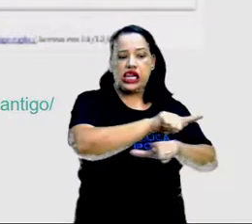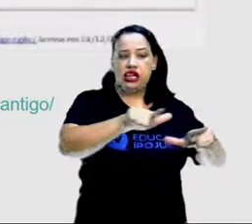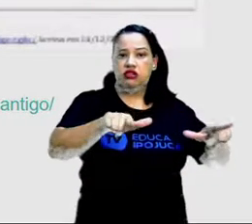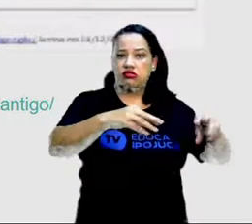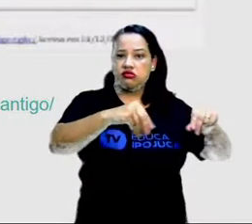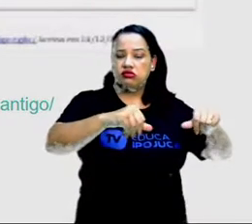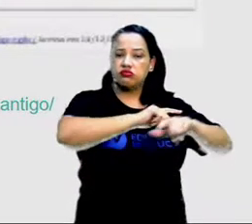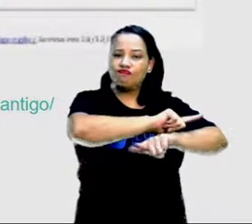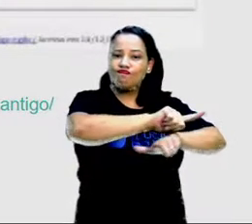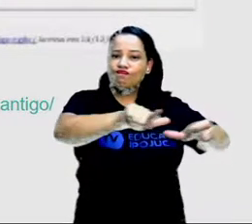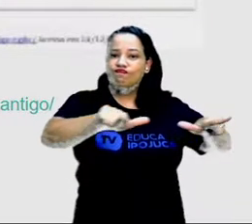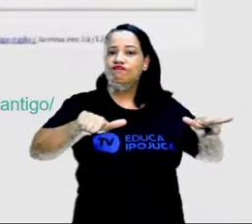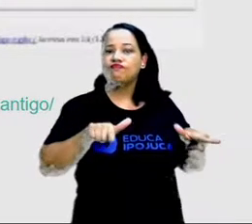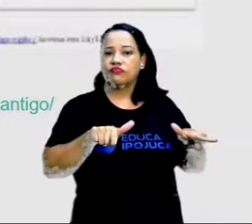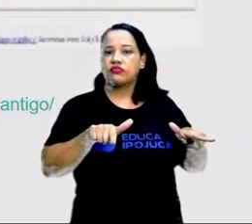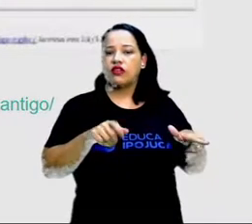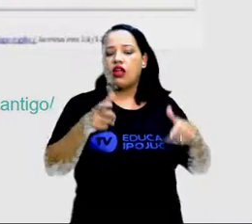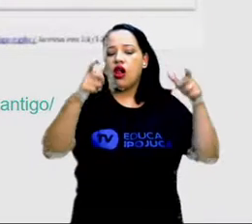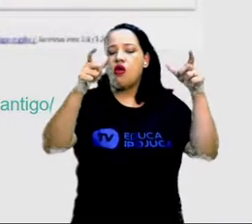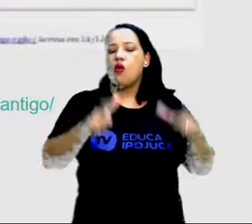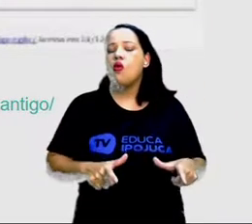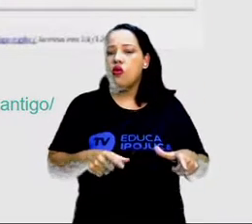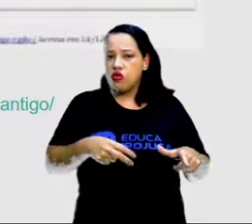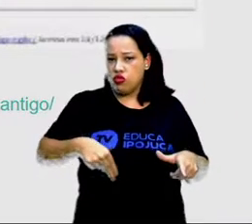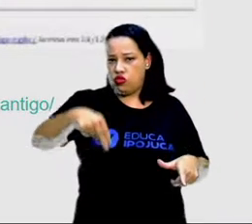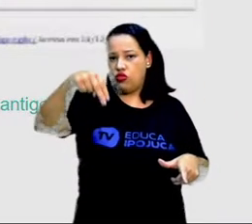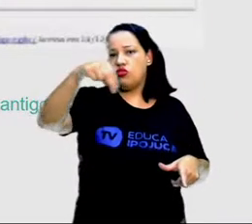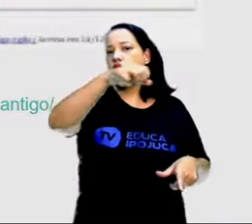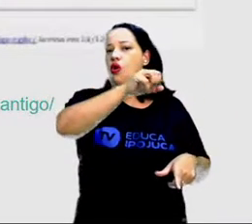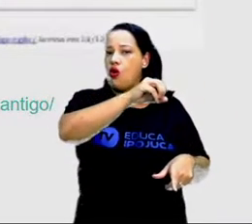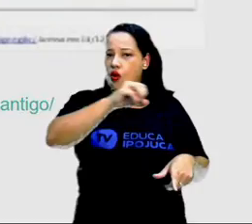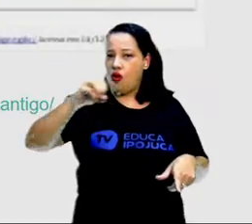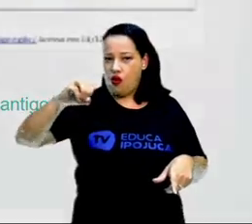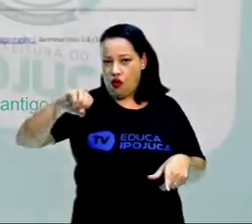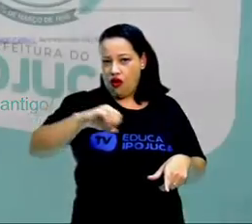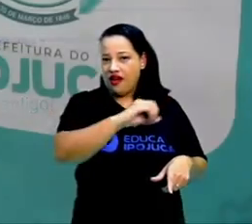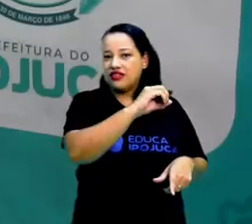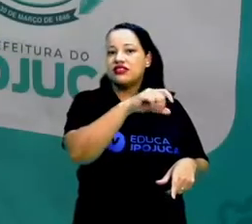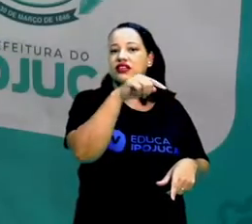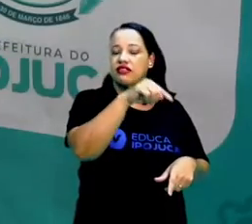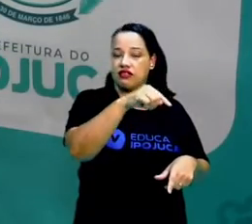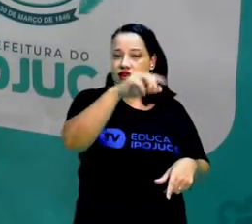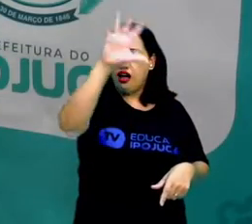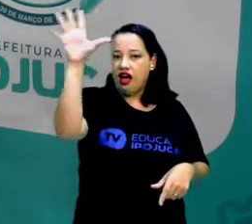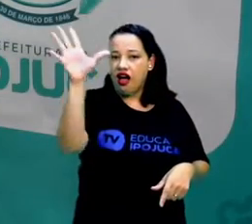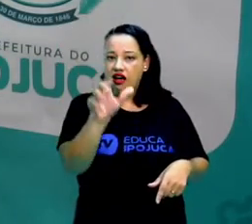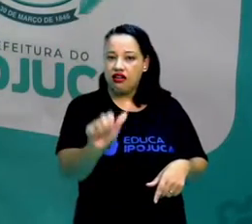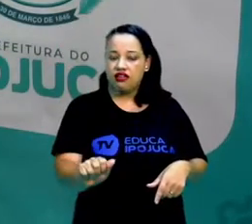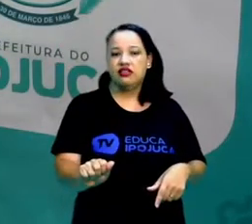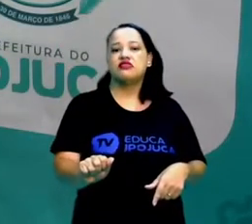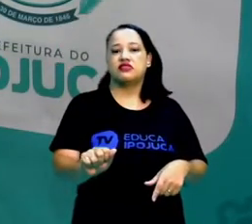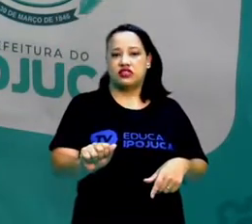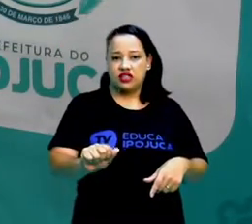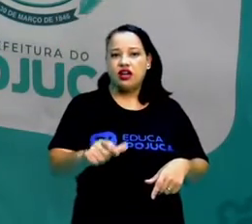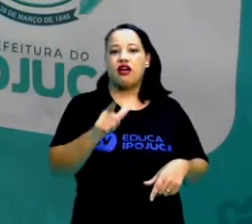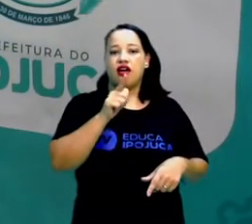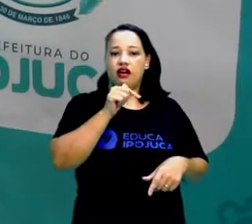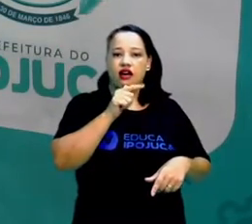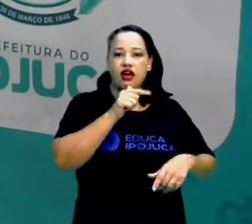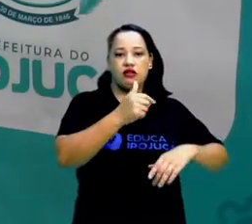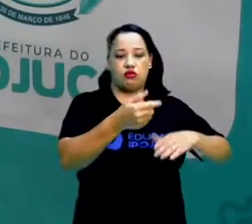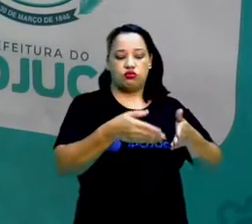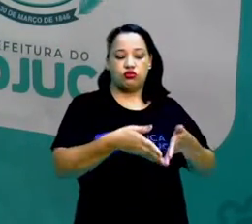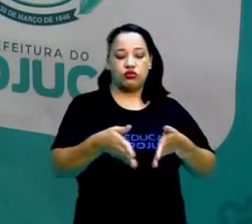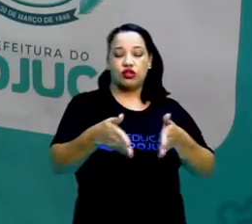tá localizada ali no Noroeste da África às margens do rio Nilo tá bem Tô como eu